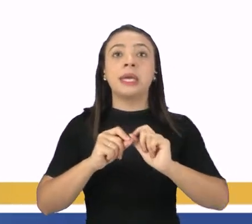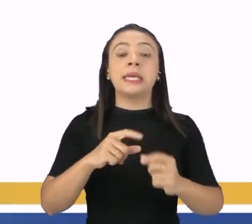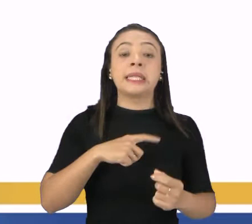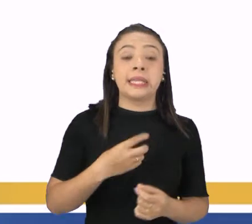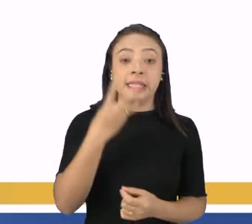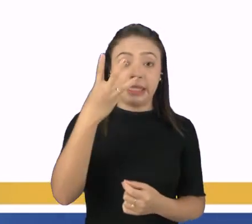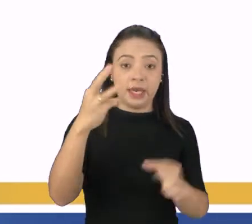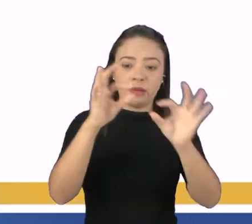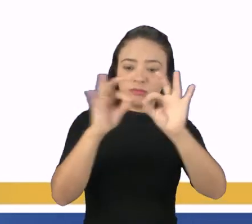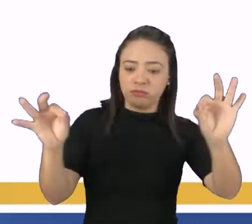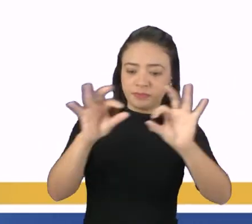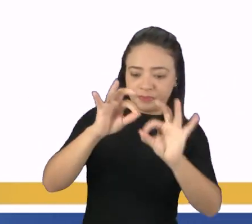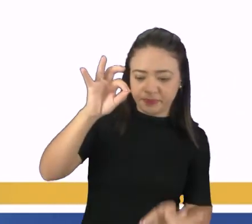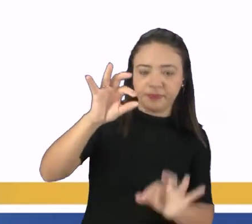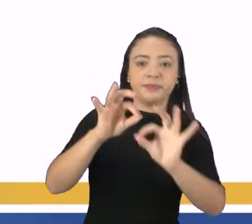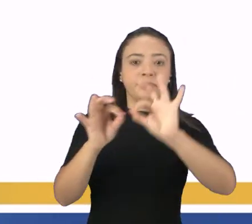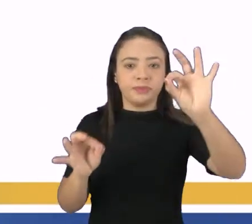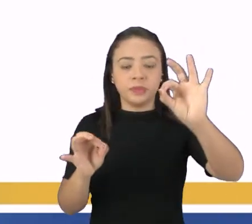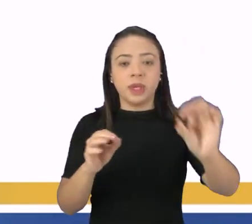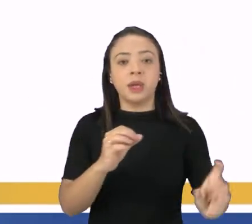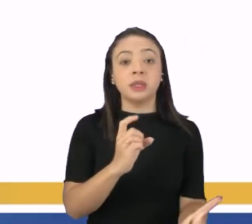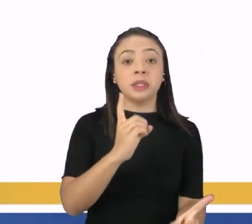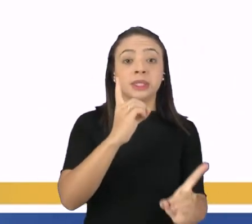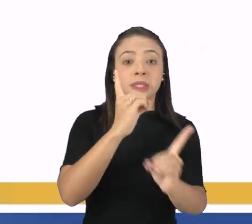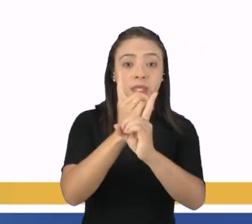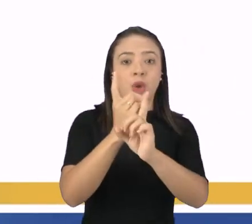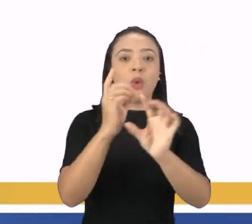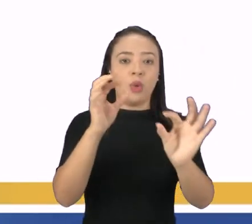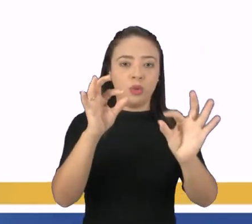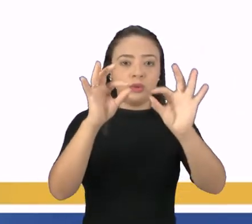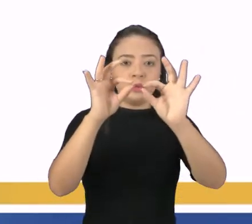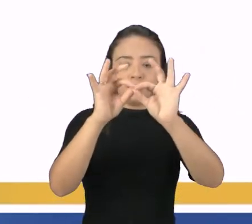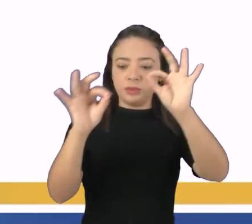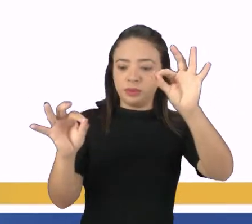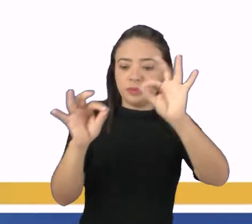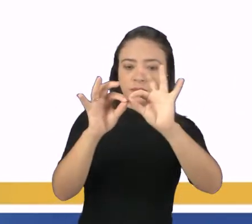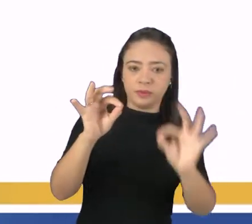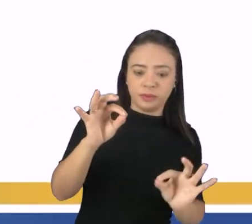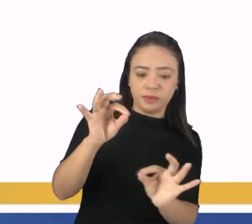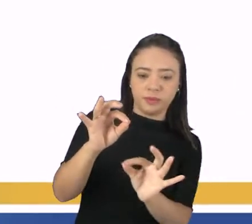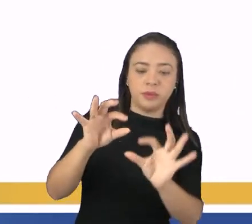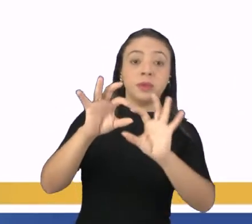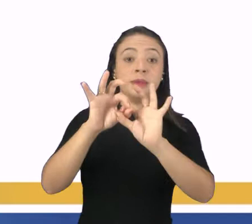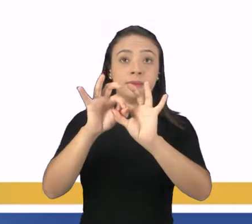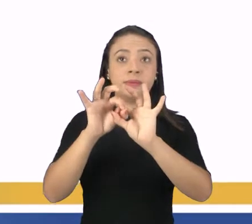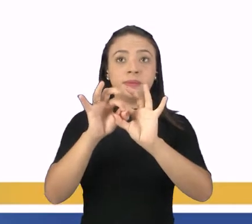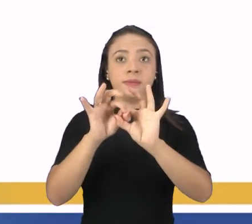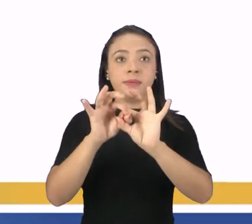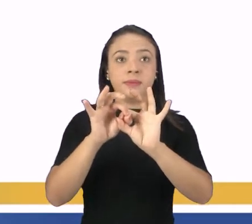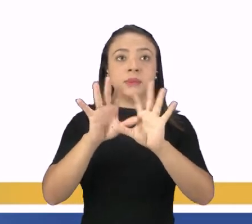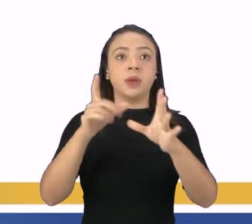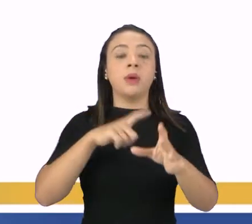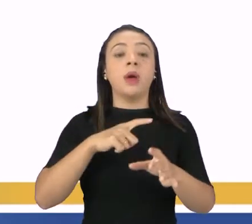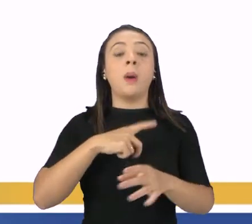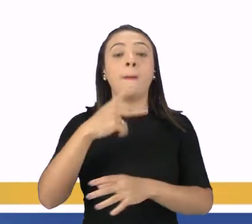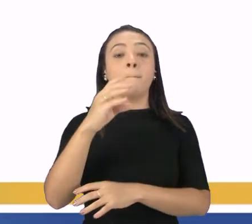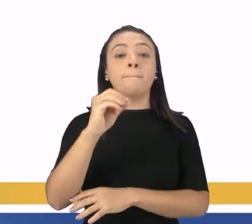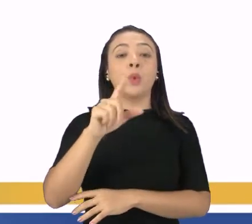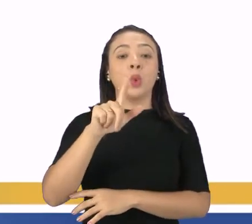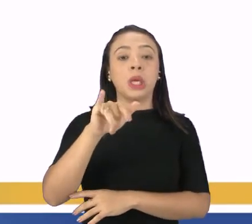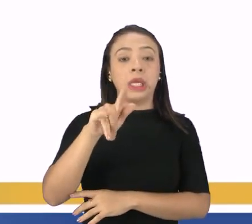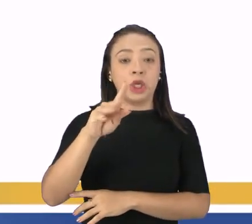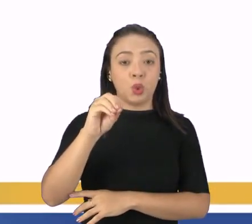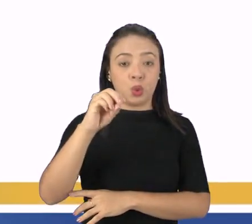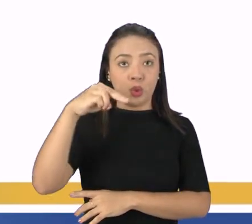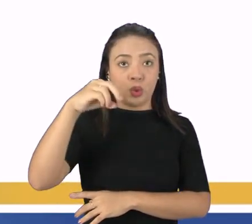3 segmentos de reta que se encontram nas extremidades. Então assim, são polígonos com 3 lados, 3